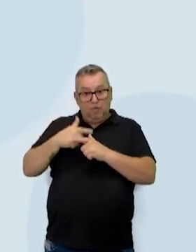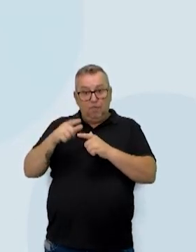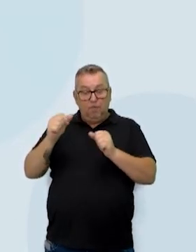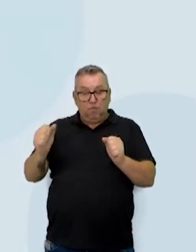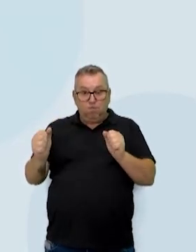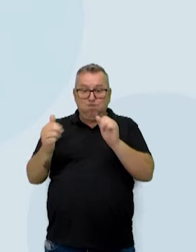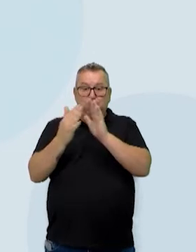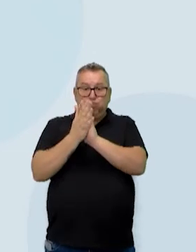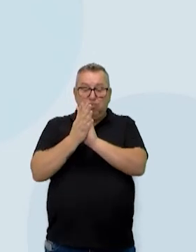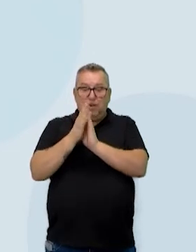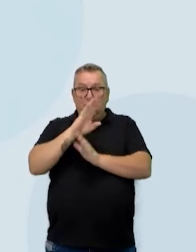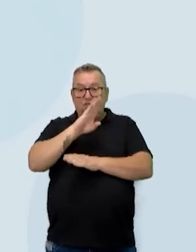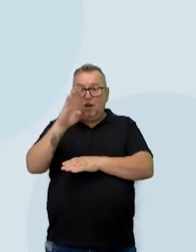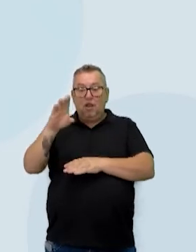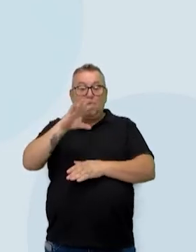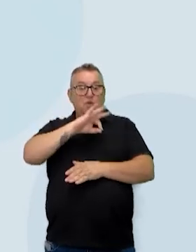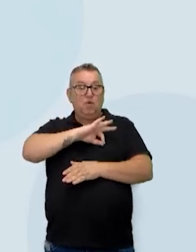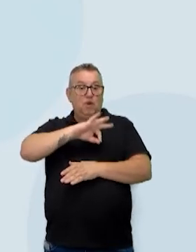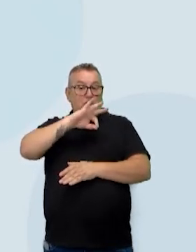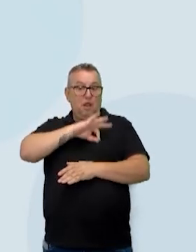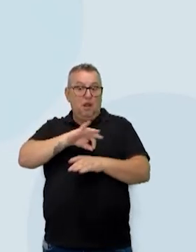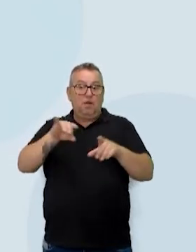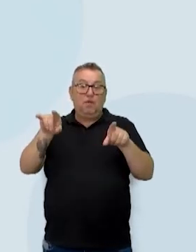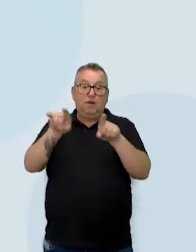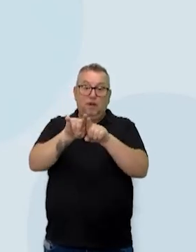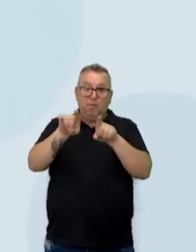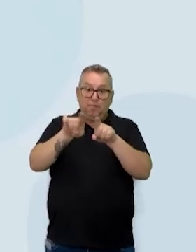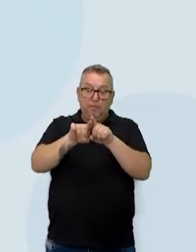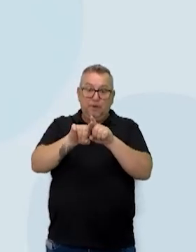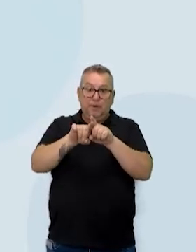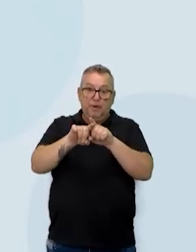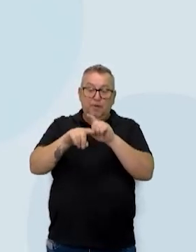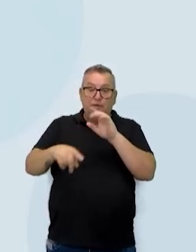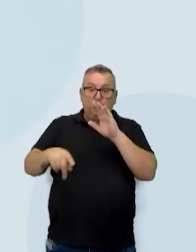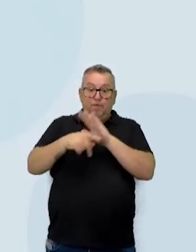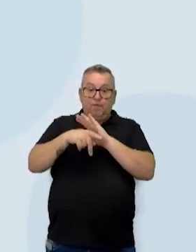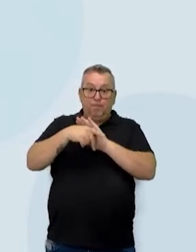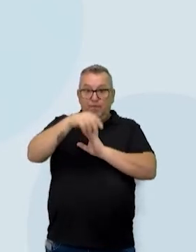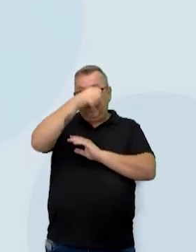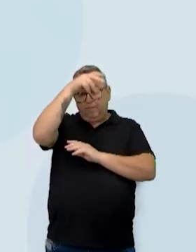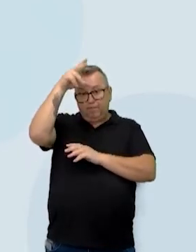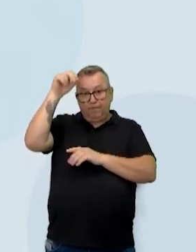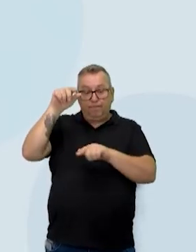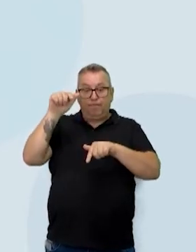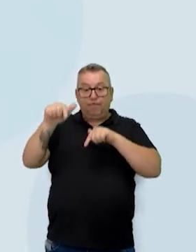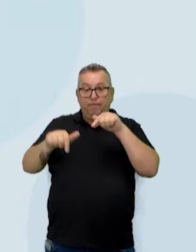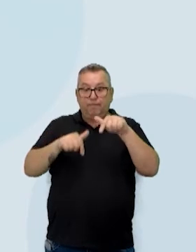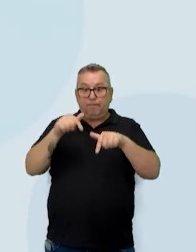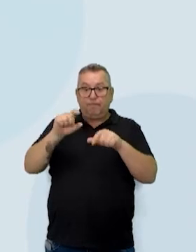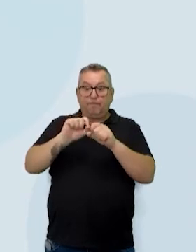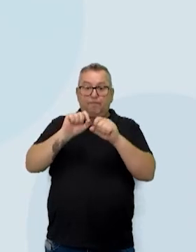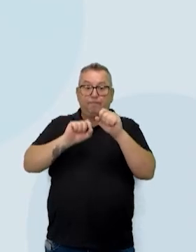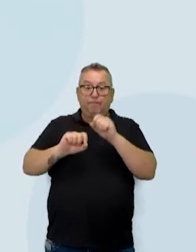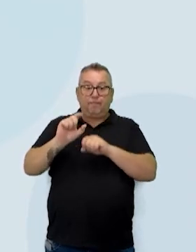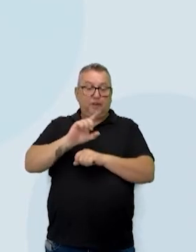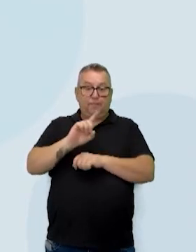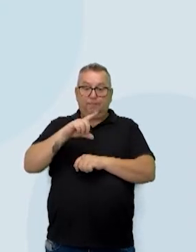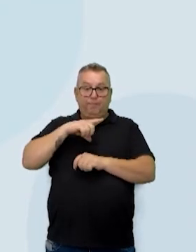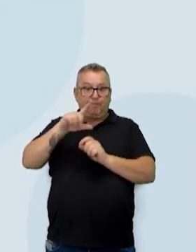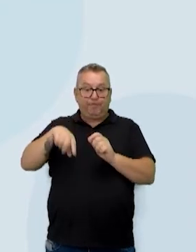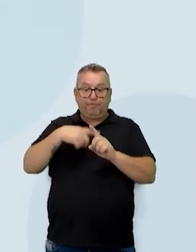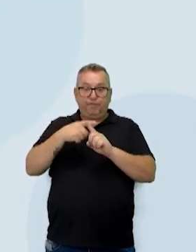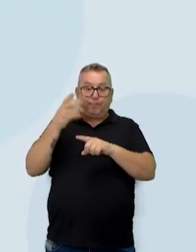impacta diretamente os salários e aí as classes populares, os trabalhadores, passam a não dar